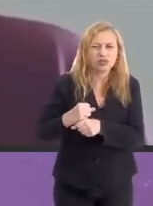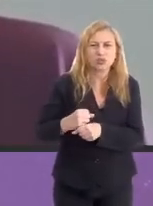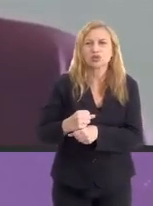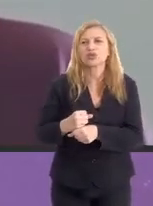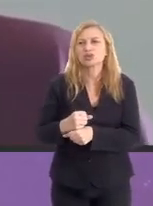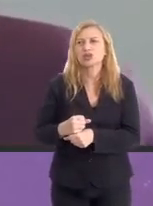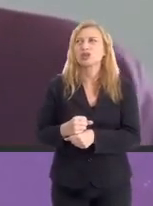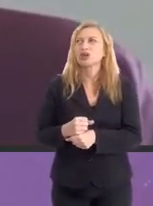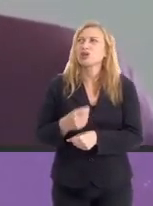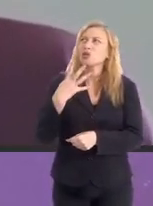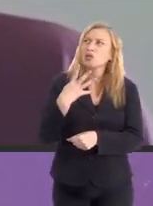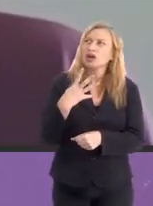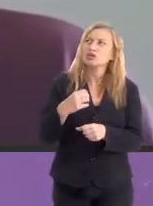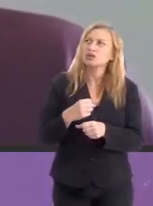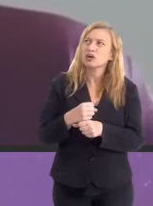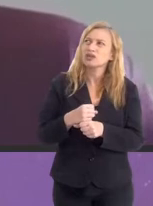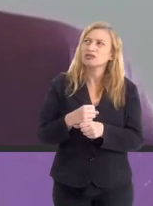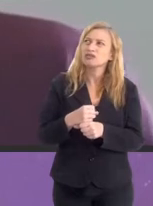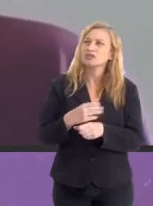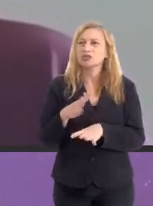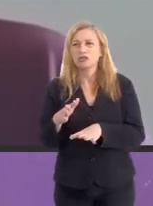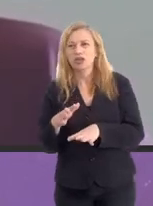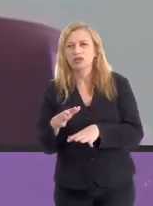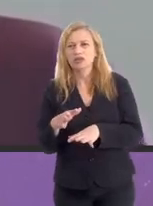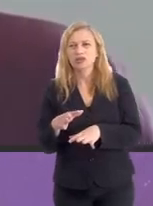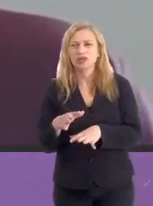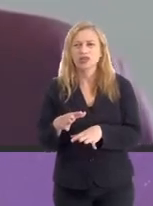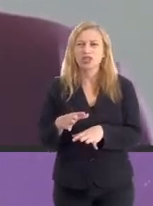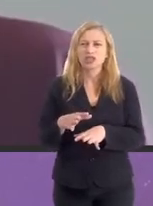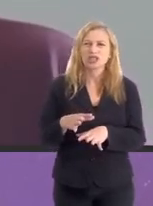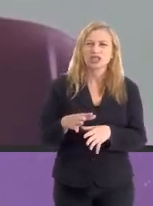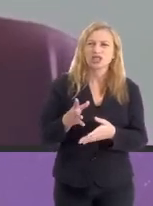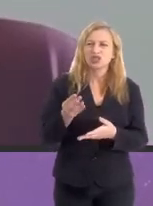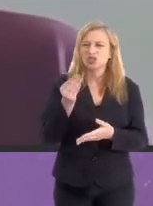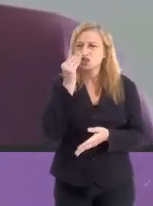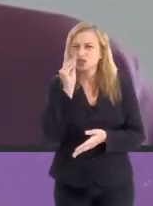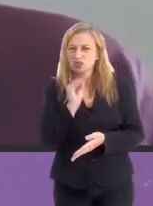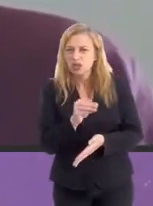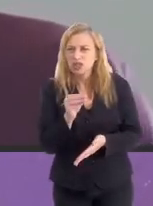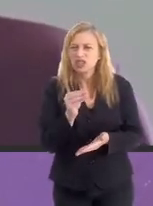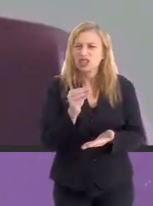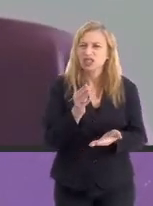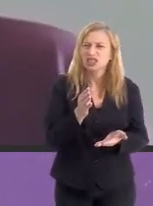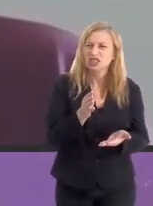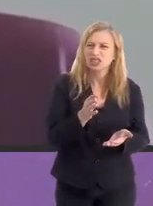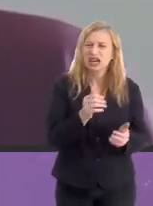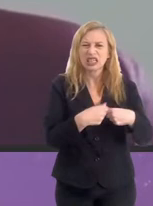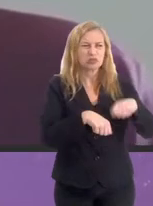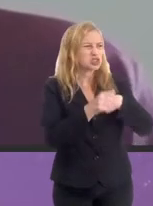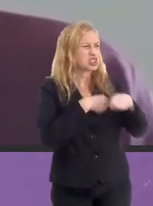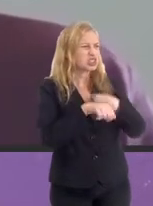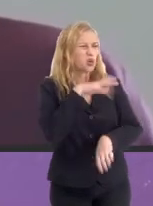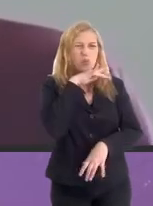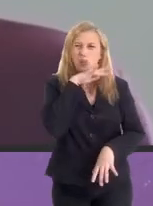décadas e décadas pelo menos quatro décadas e meia mando de Dinastia de